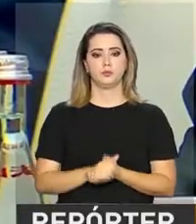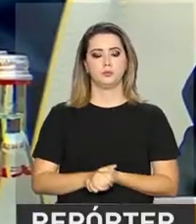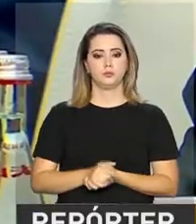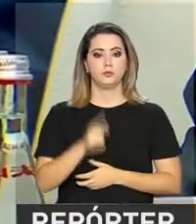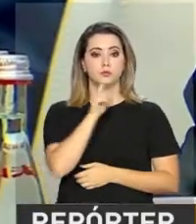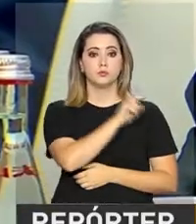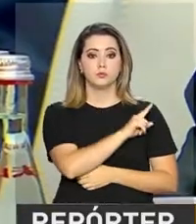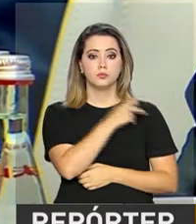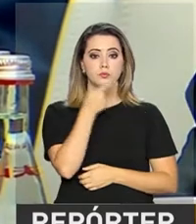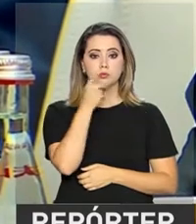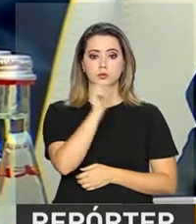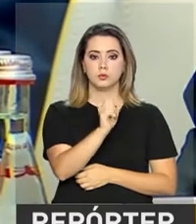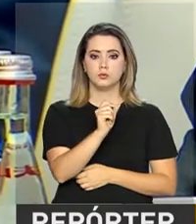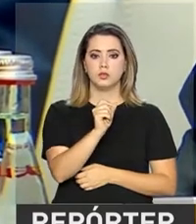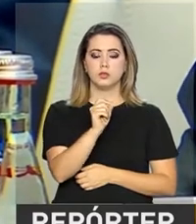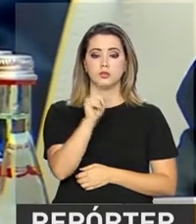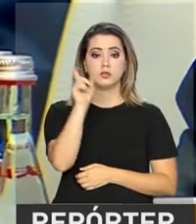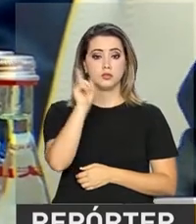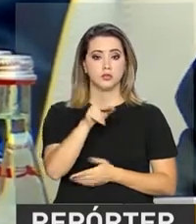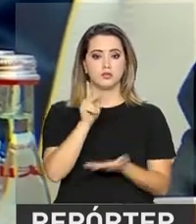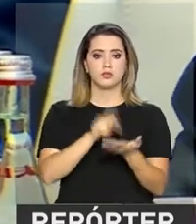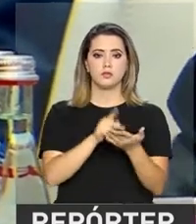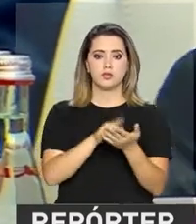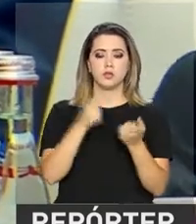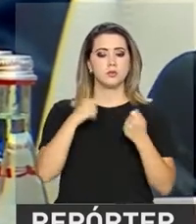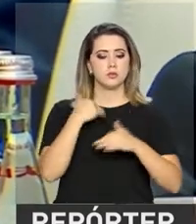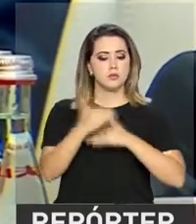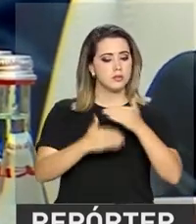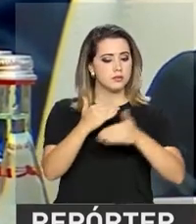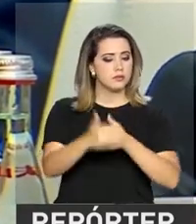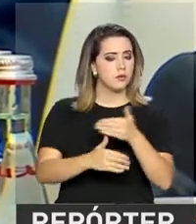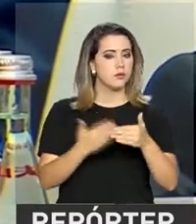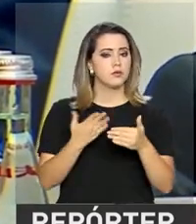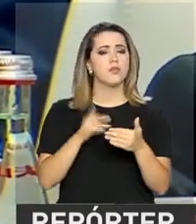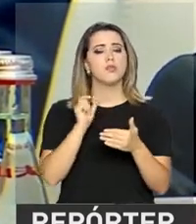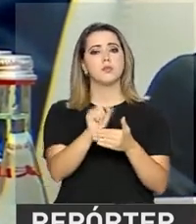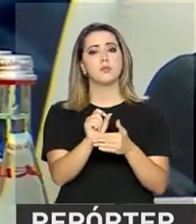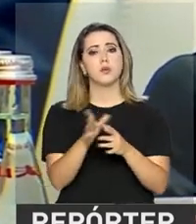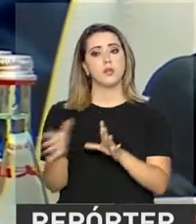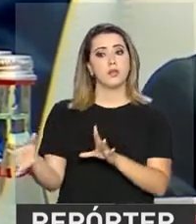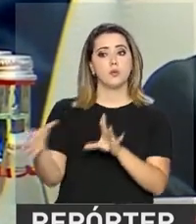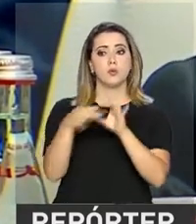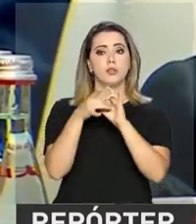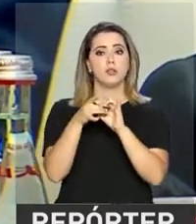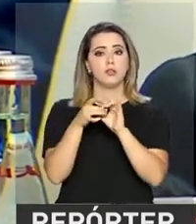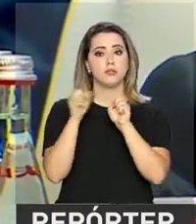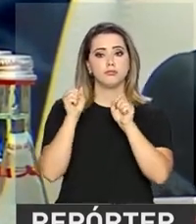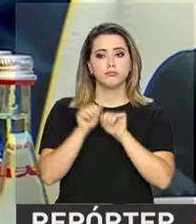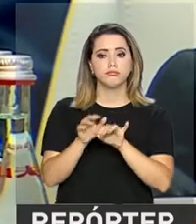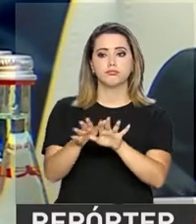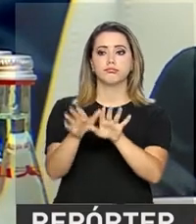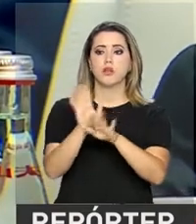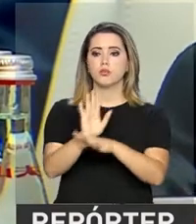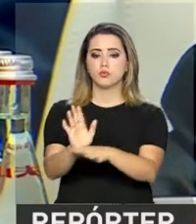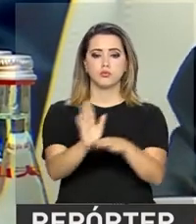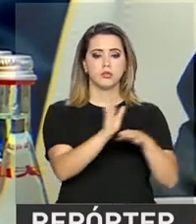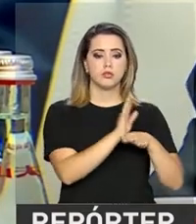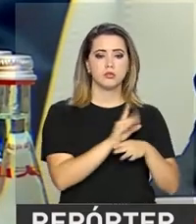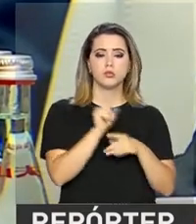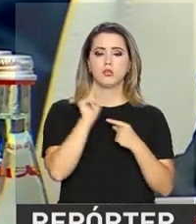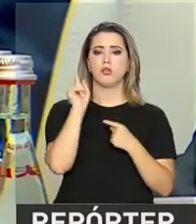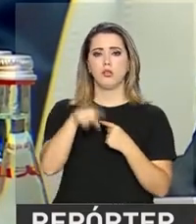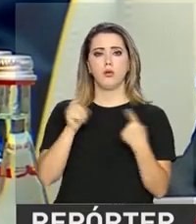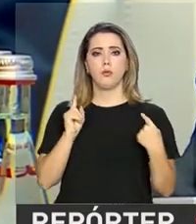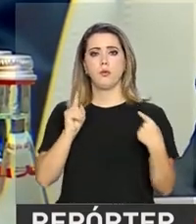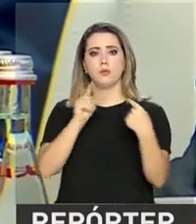verdadeiro desenvolvimento sustentável é necessariamente compartilhado. Este é, aliás, o